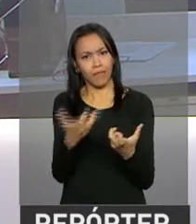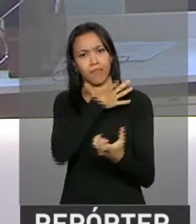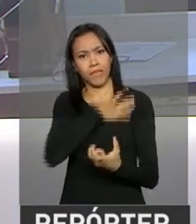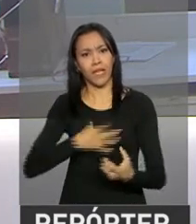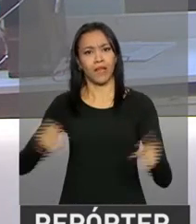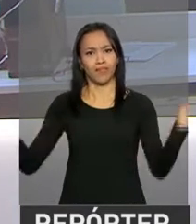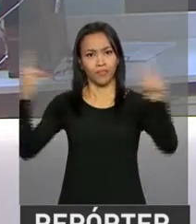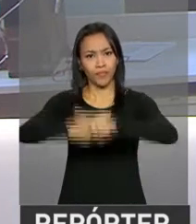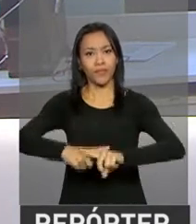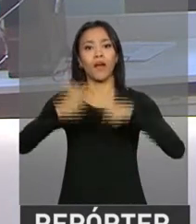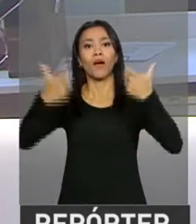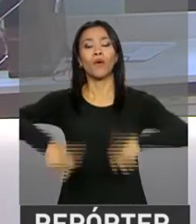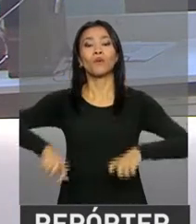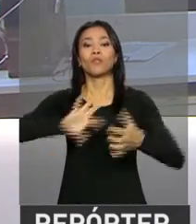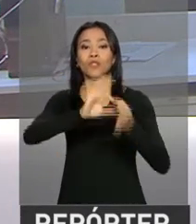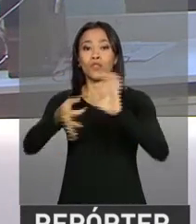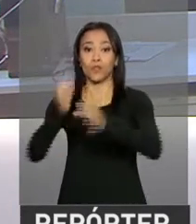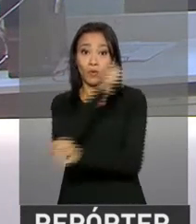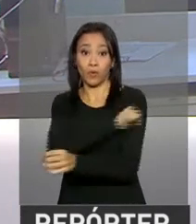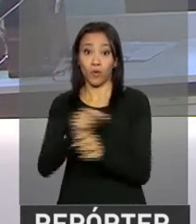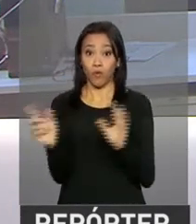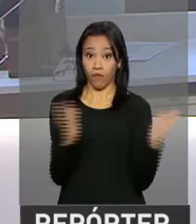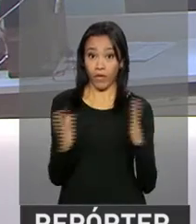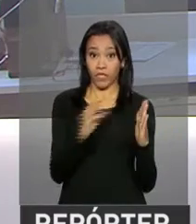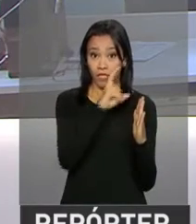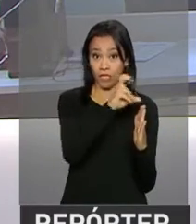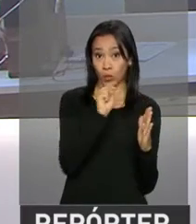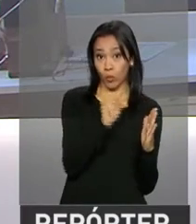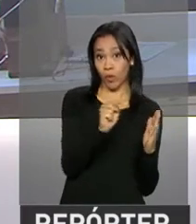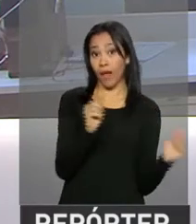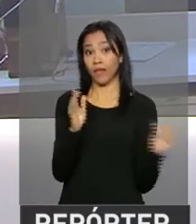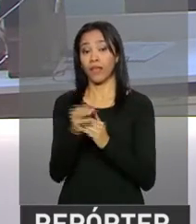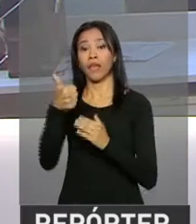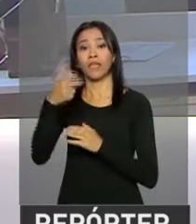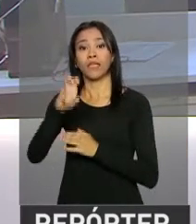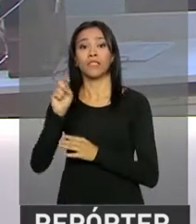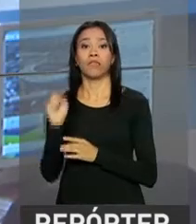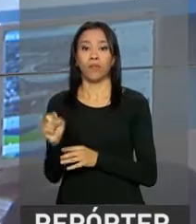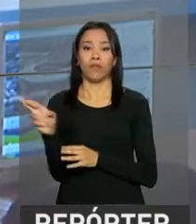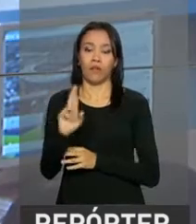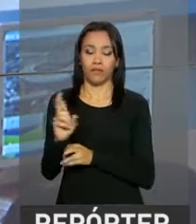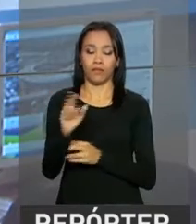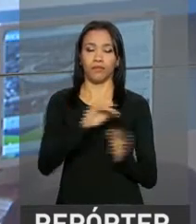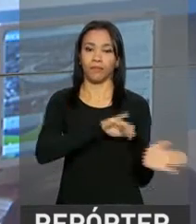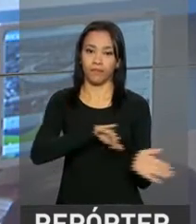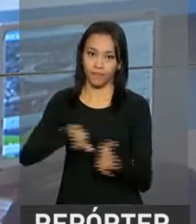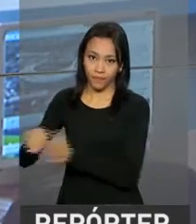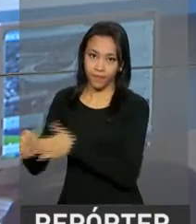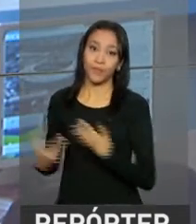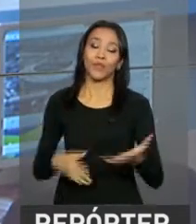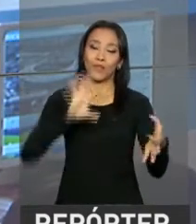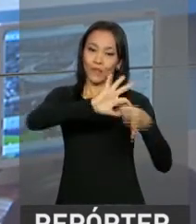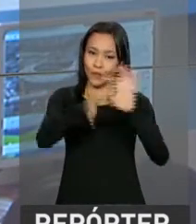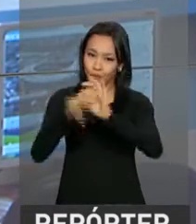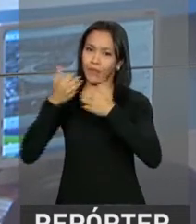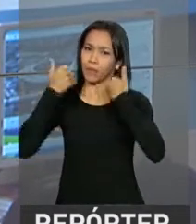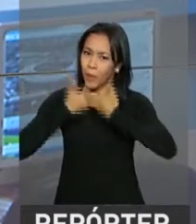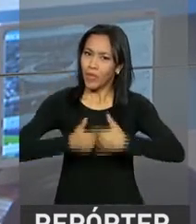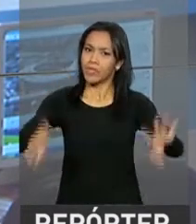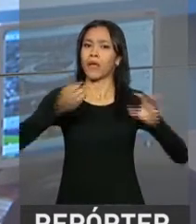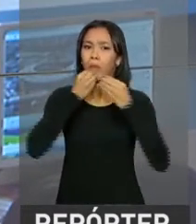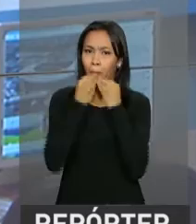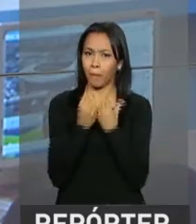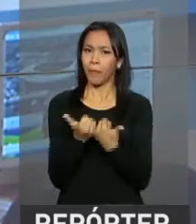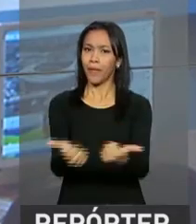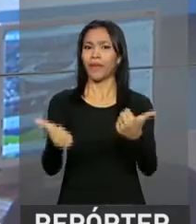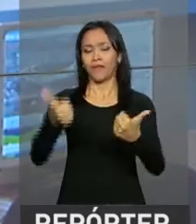do rio o valor da bolsa varia de 5 mil a 15 mil reais e os jogos olímpicos começaram muito bem na avaliação